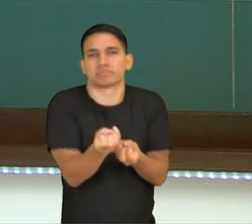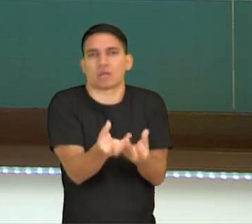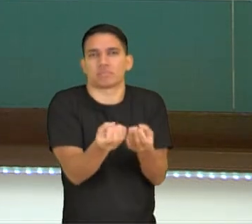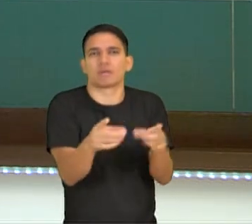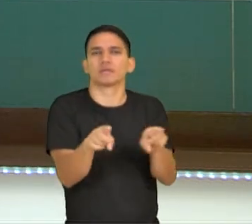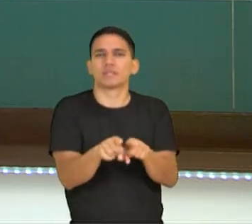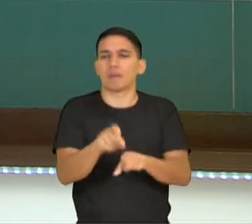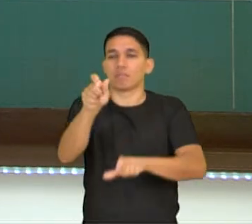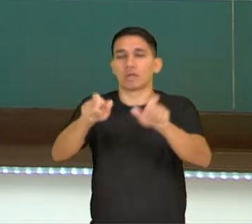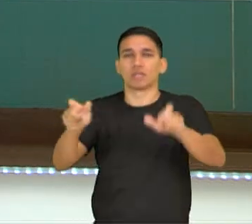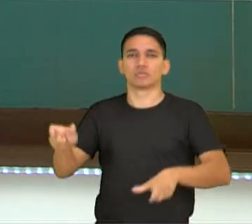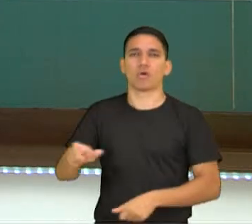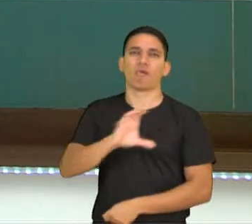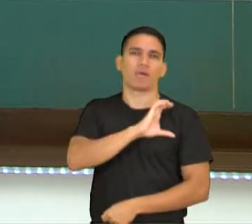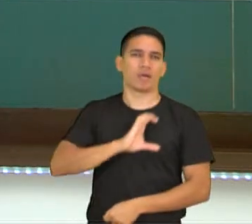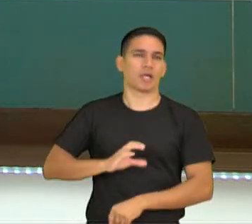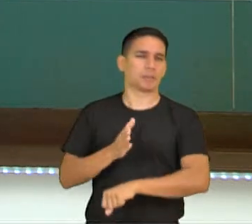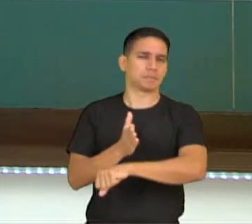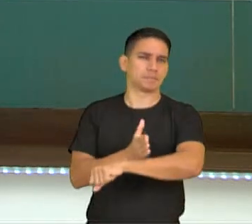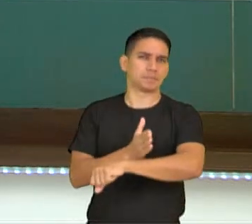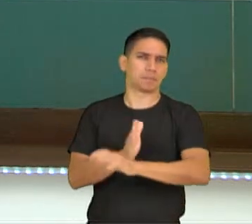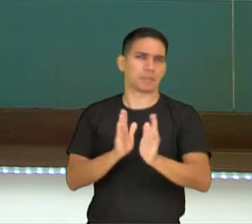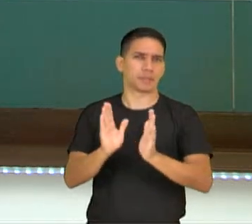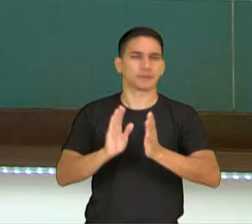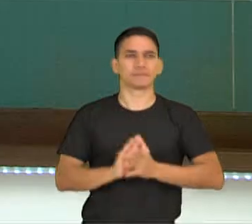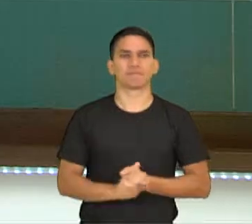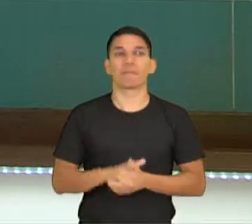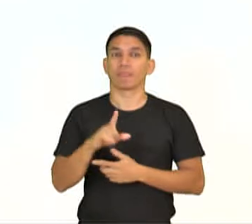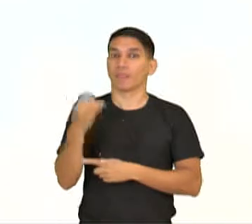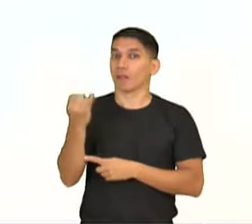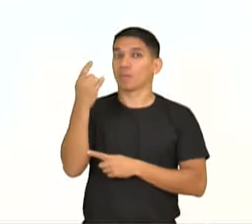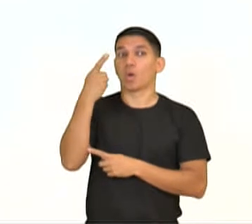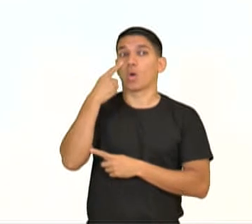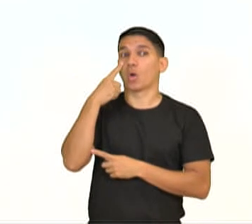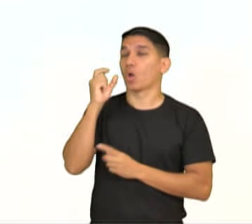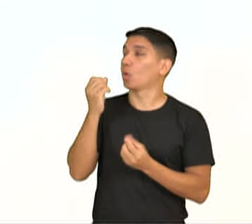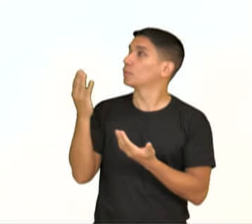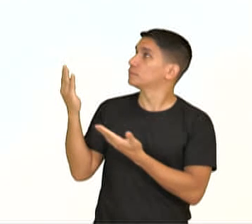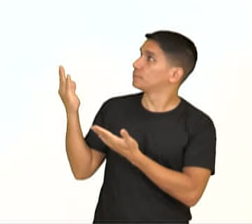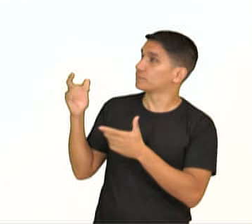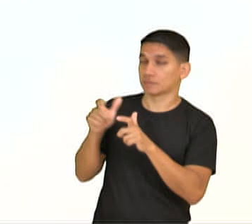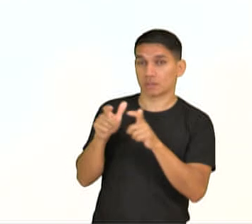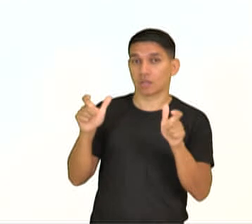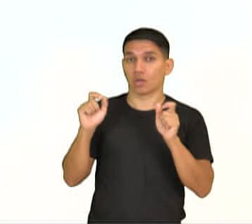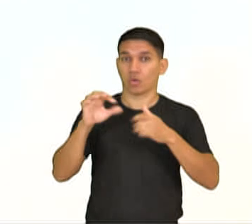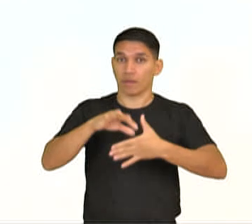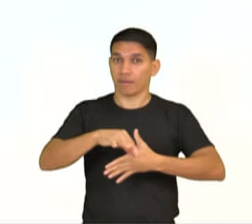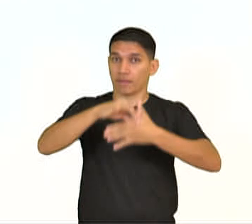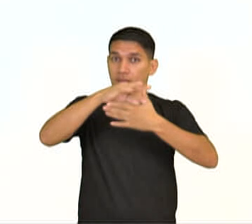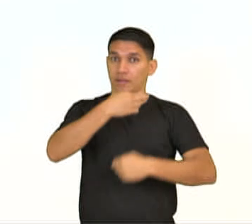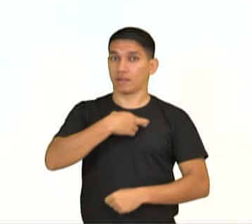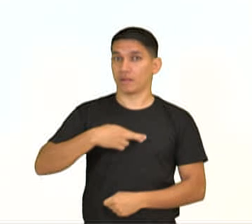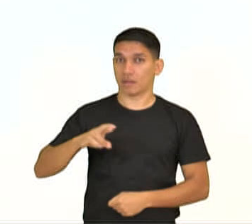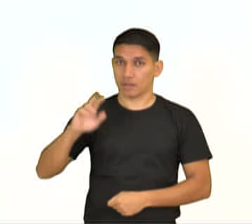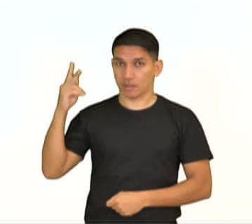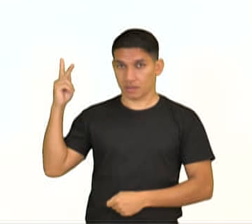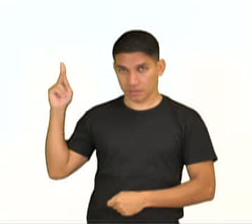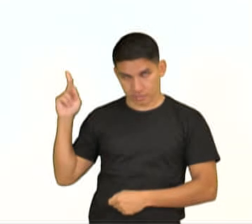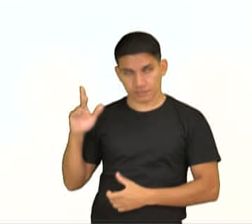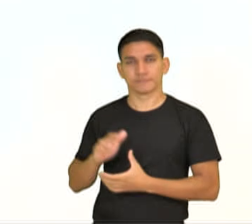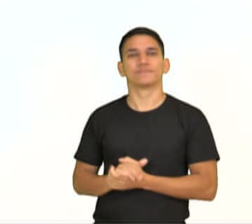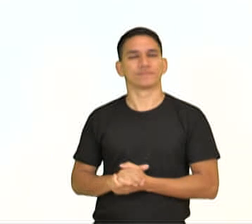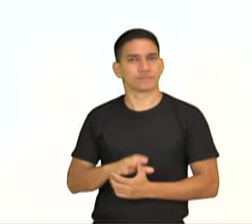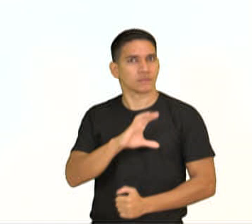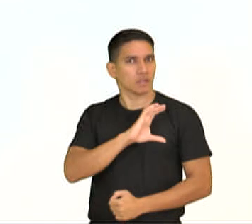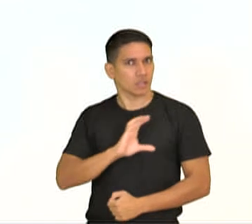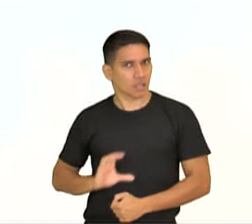os cristãos dessa época. É muito importante notar que boa parte dos líderes religiosos do cristianismo vão